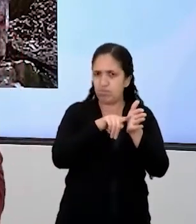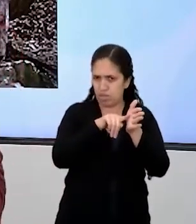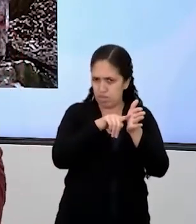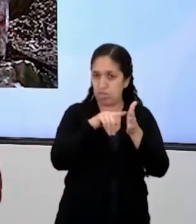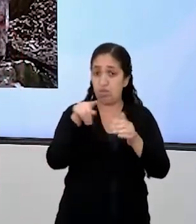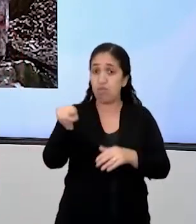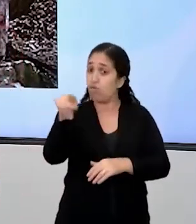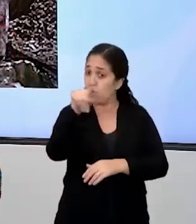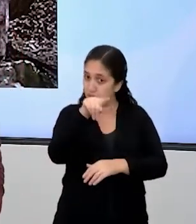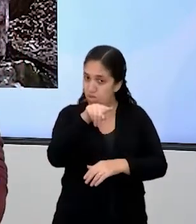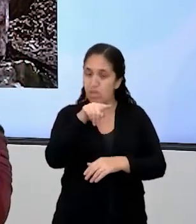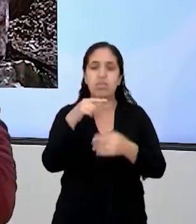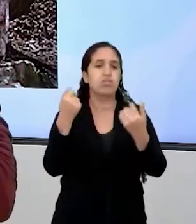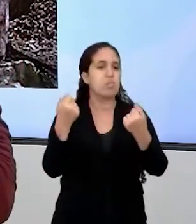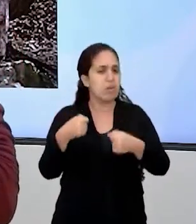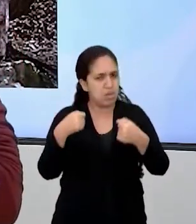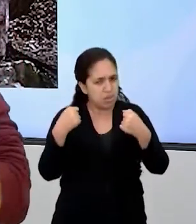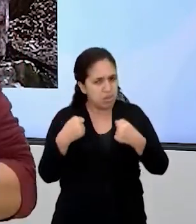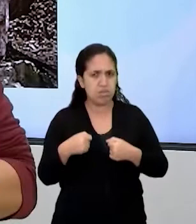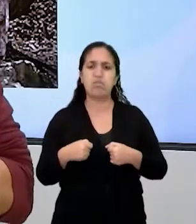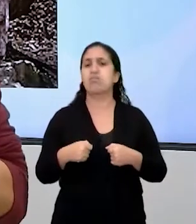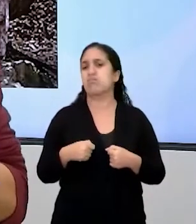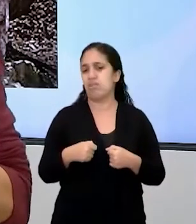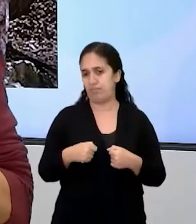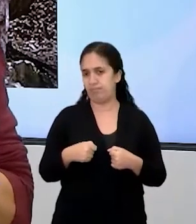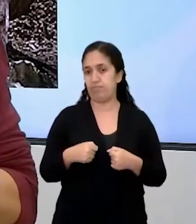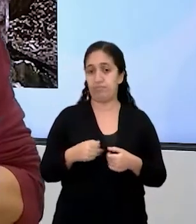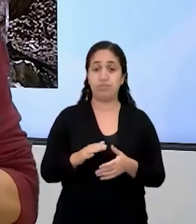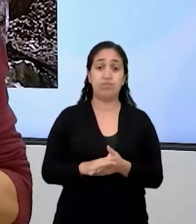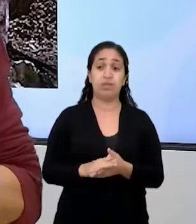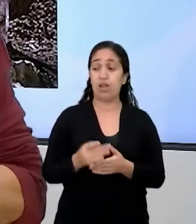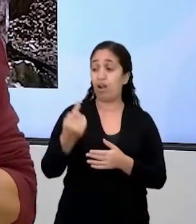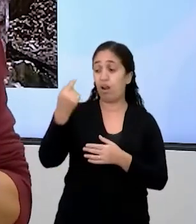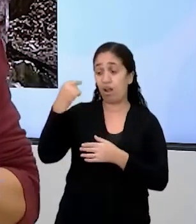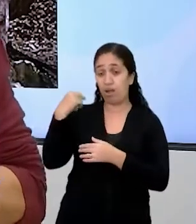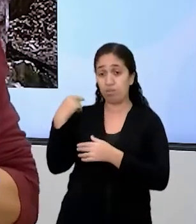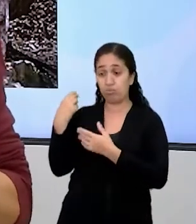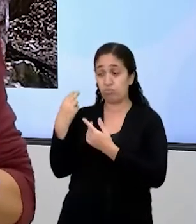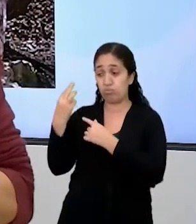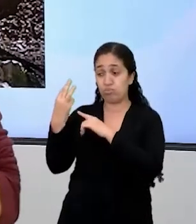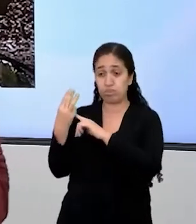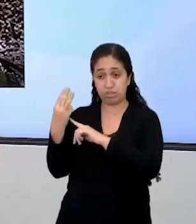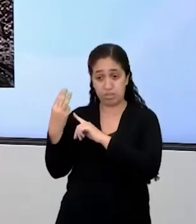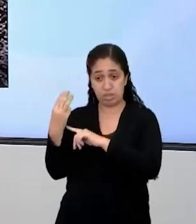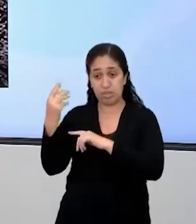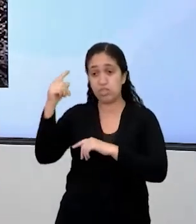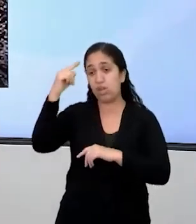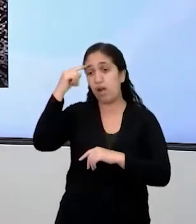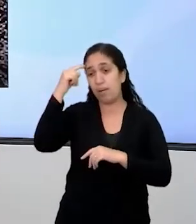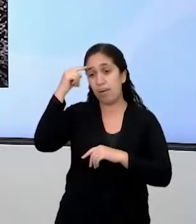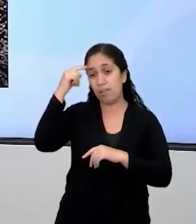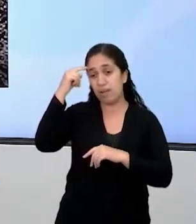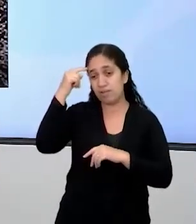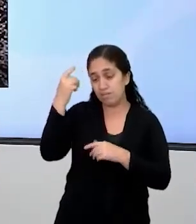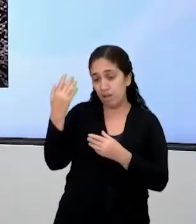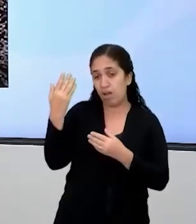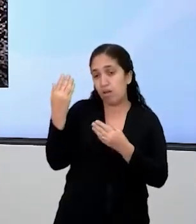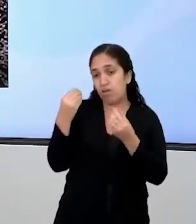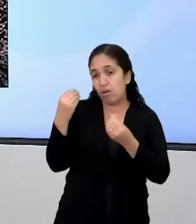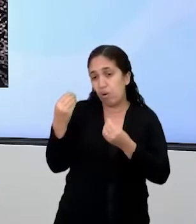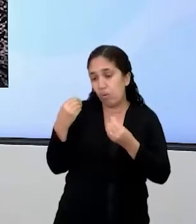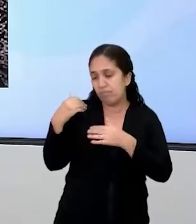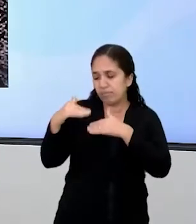vocês devem fazer aí, tá bom? Como eu disse, lá no 3 a gente vai pensar um pouquinho também nessa questão